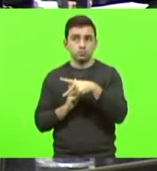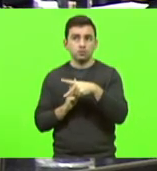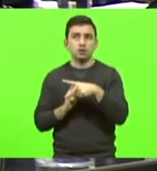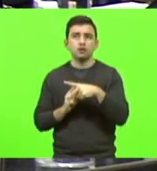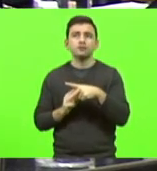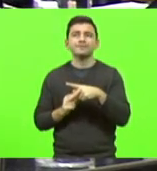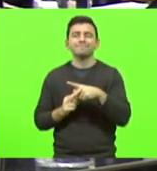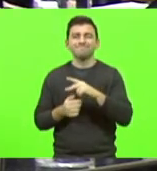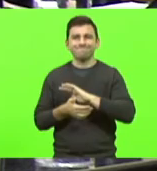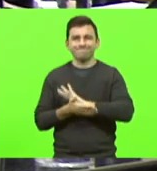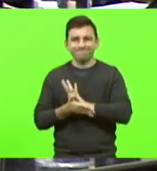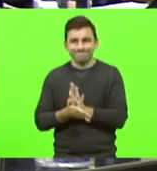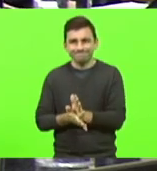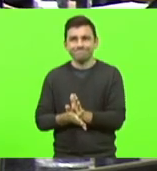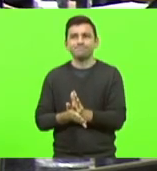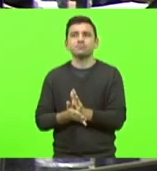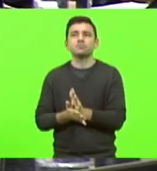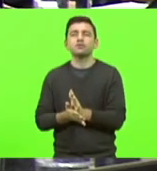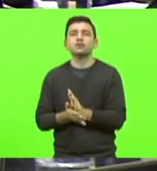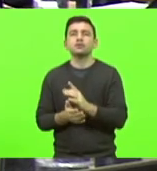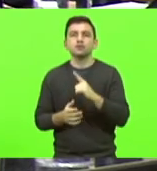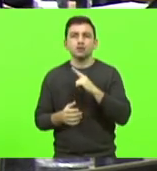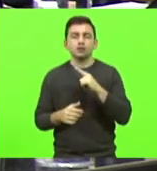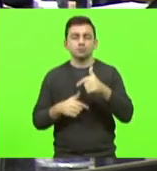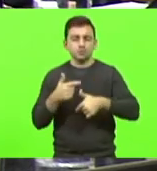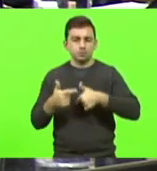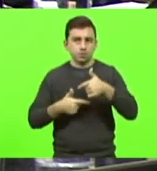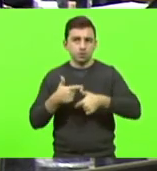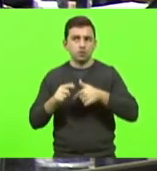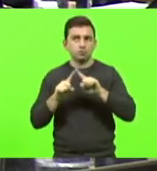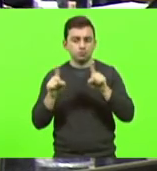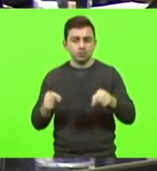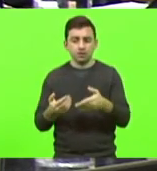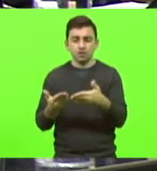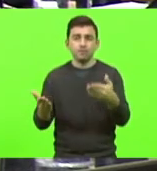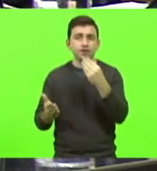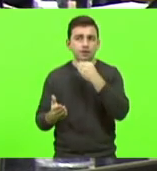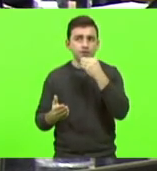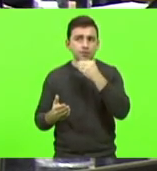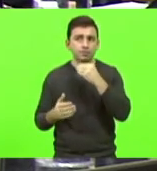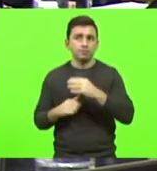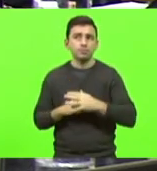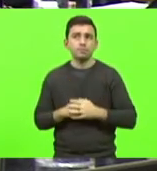machucando o trabalhador público mais frágil